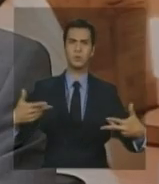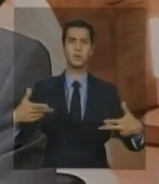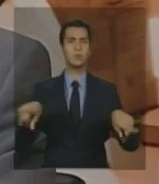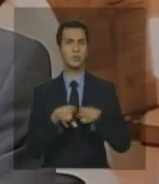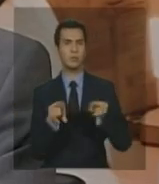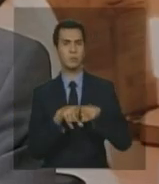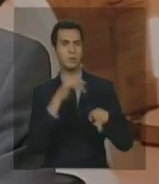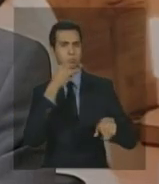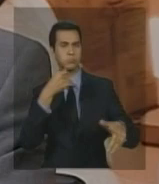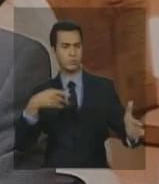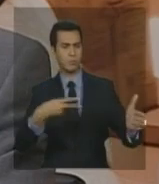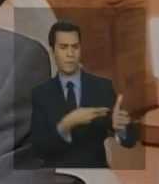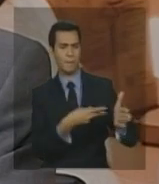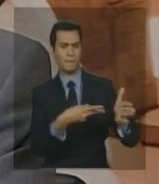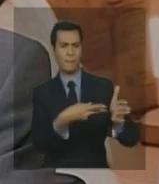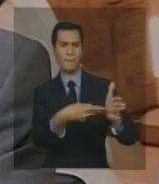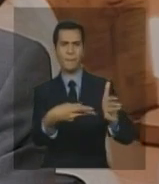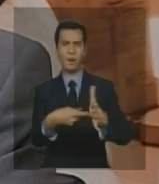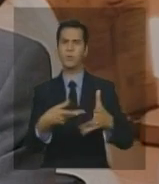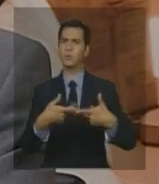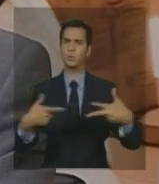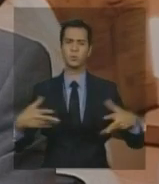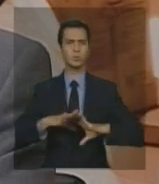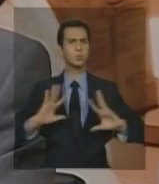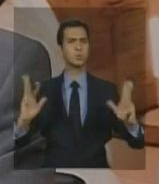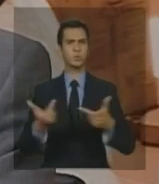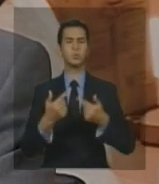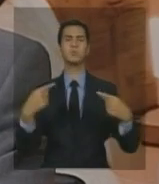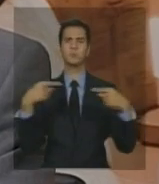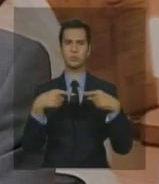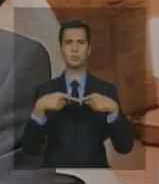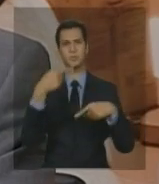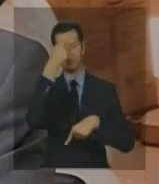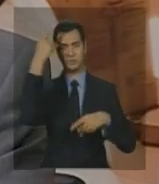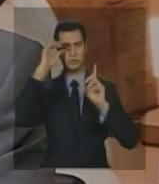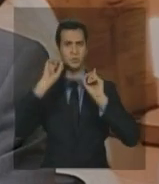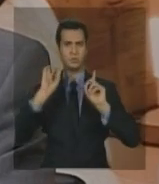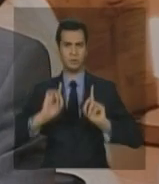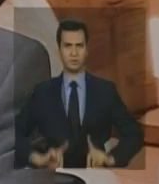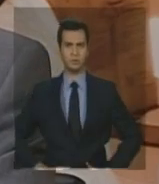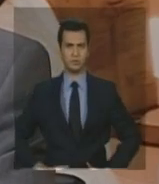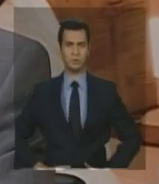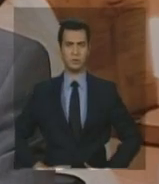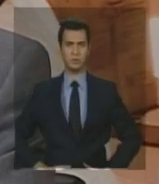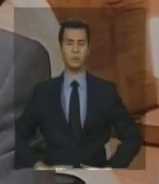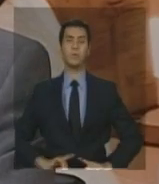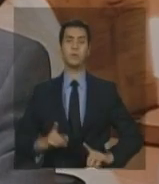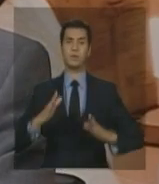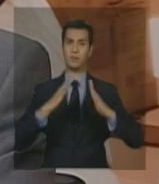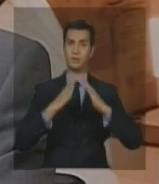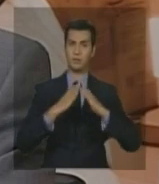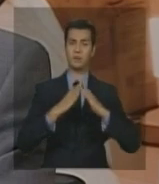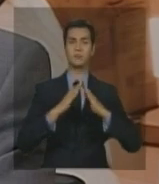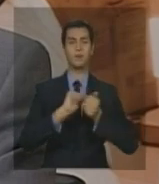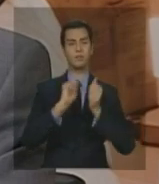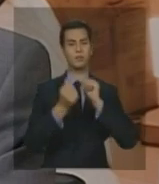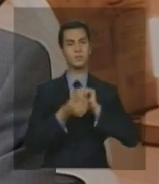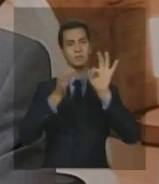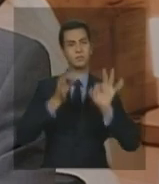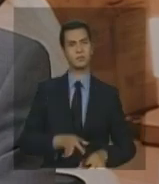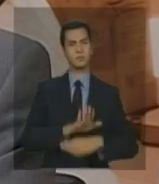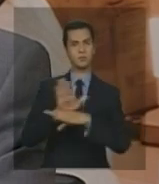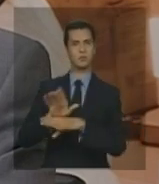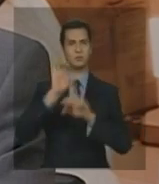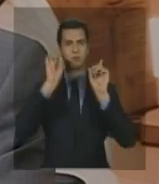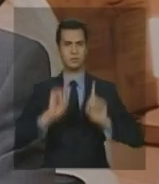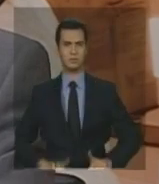interruptores. Então é pensado de modo que possa atender bem a todas as pessoas e as pessoas com deficiência também. E aí,